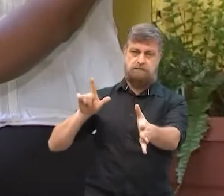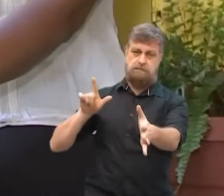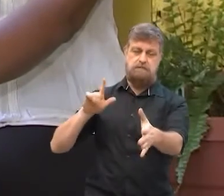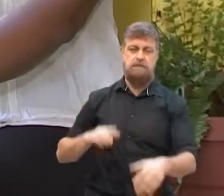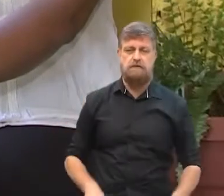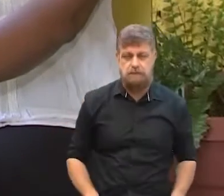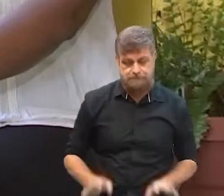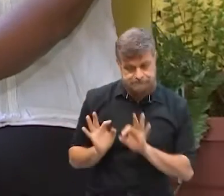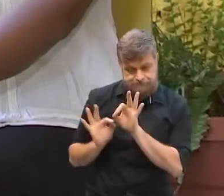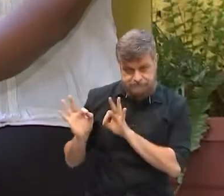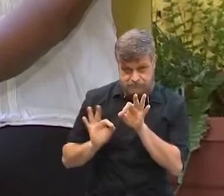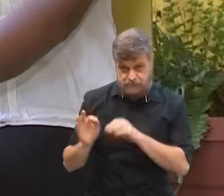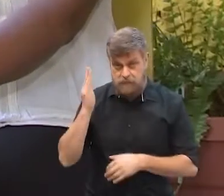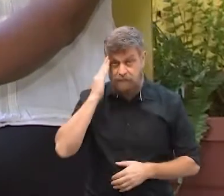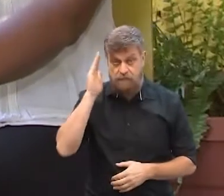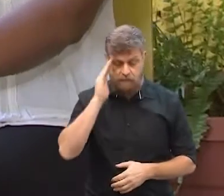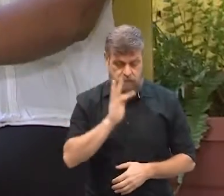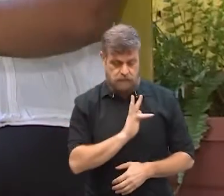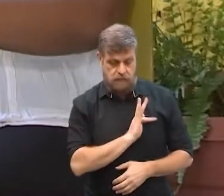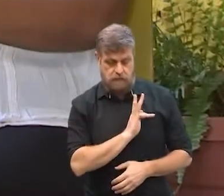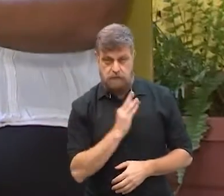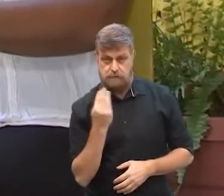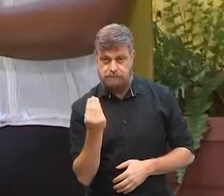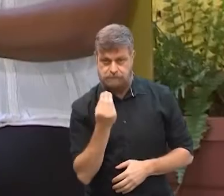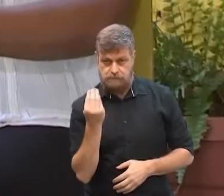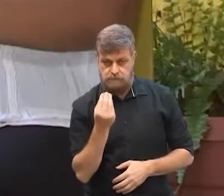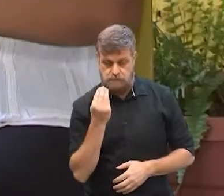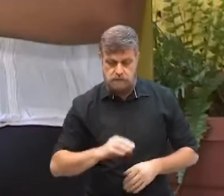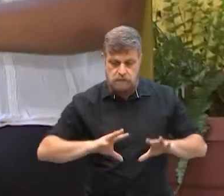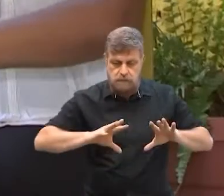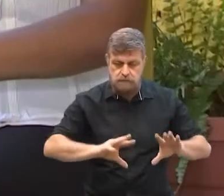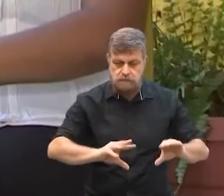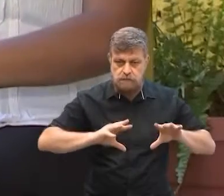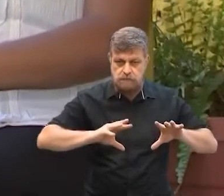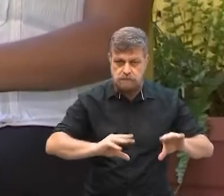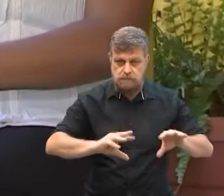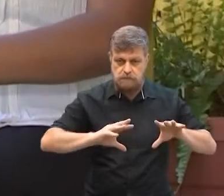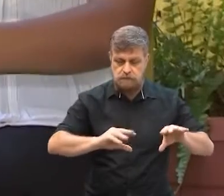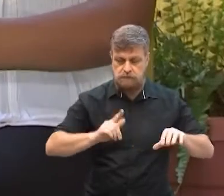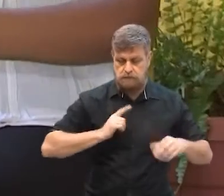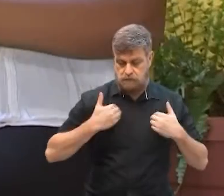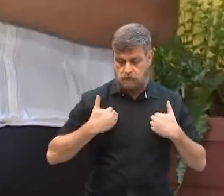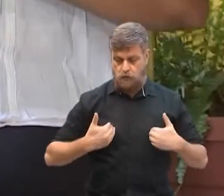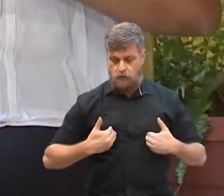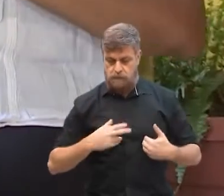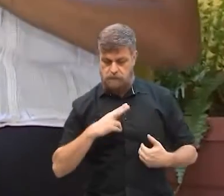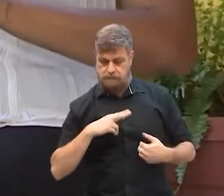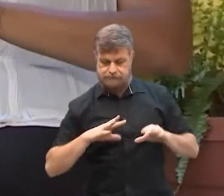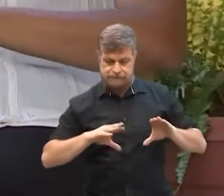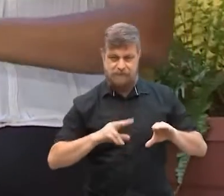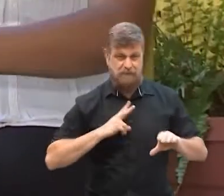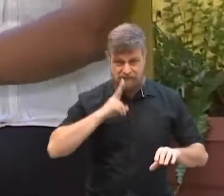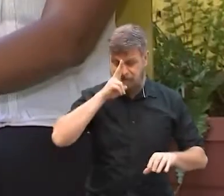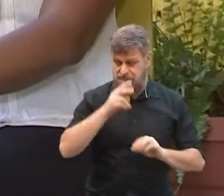Entendi. Entender a técnica de como você aplicar uma massagem, que é o jogo de quadril, de pernas, para você não